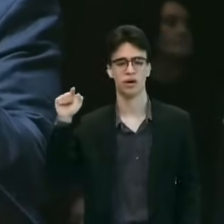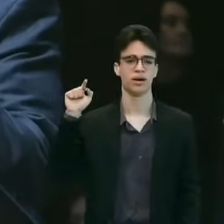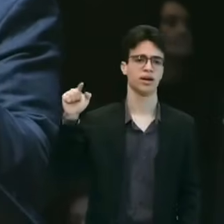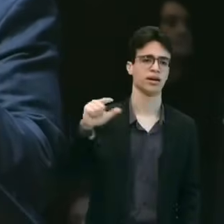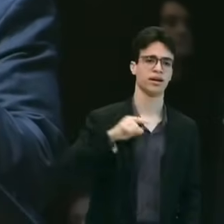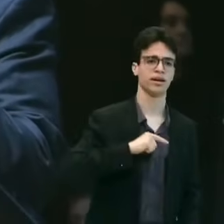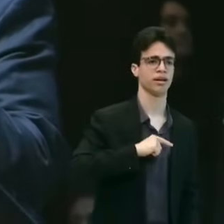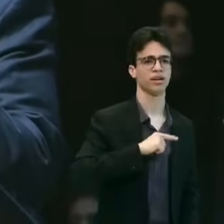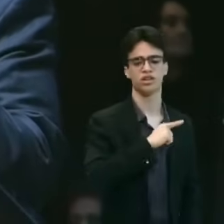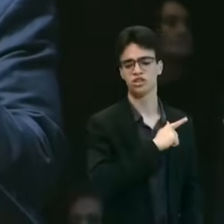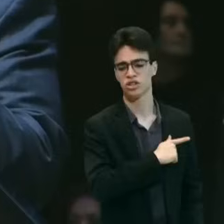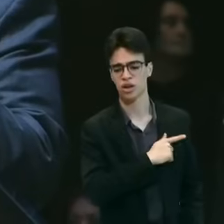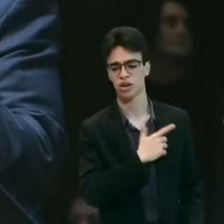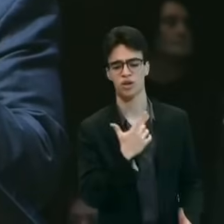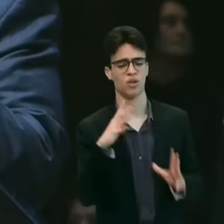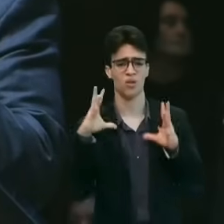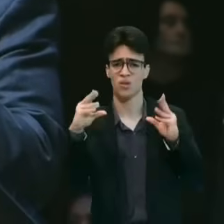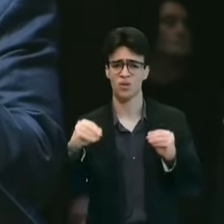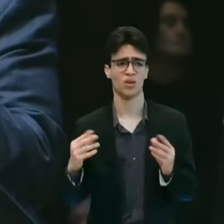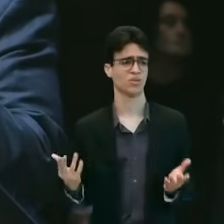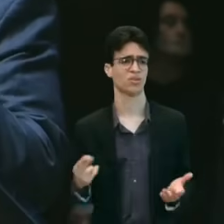genros e noras,